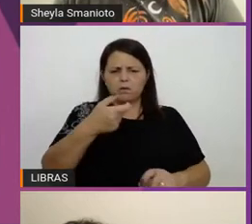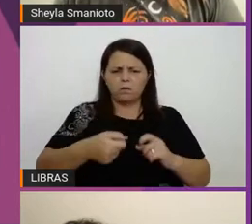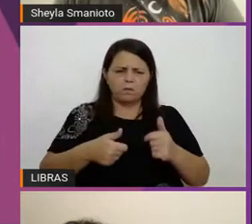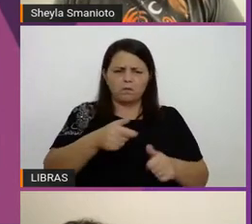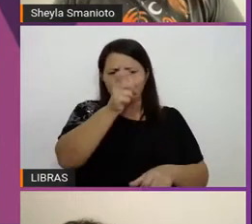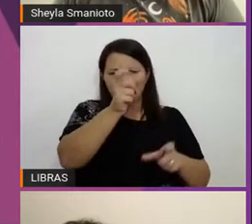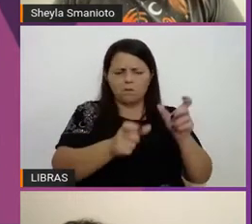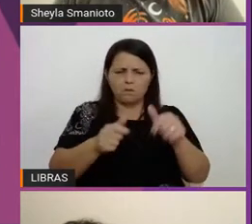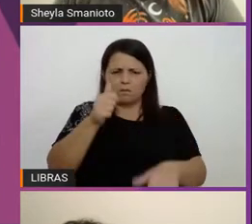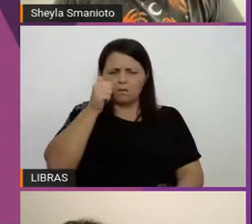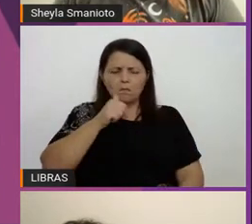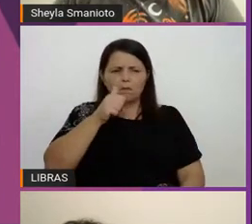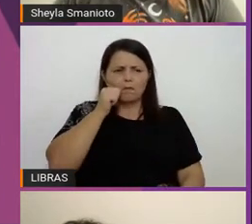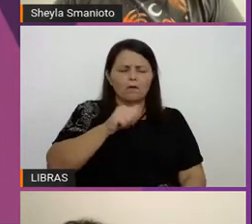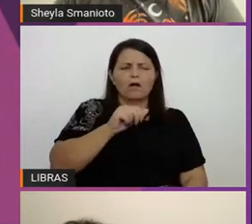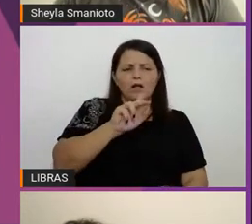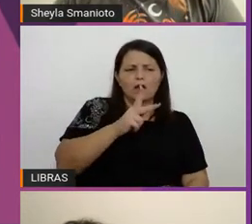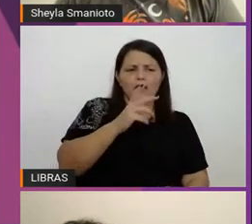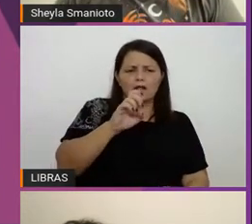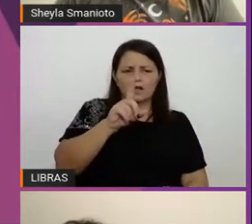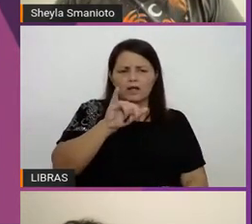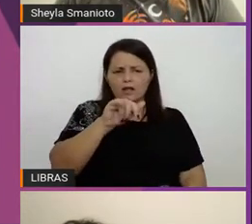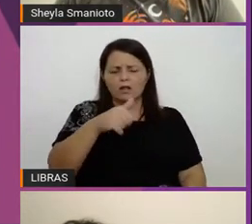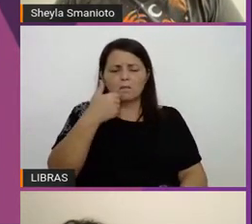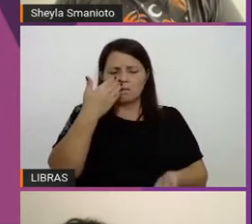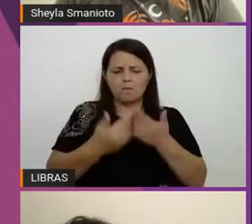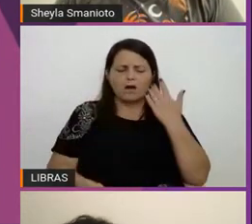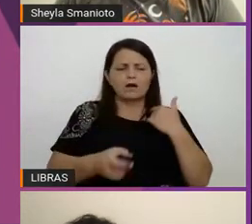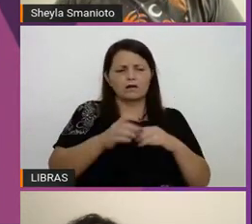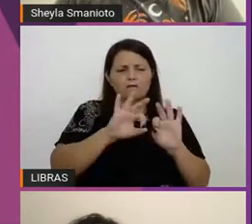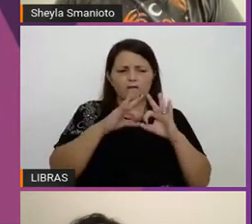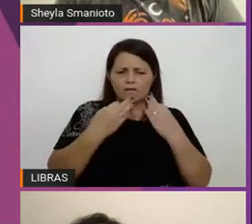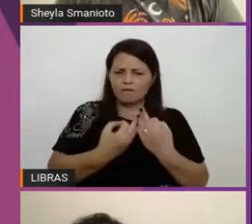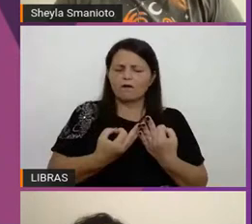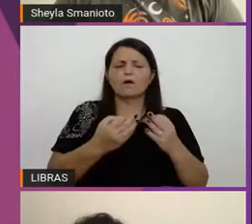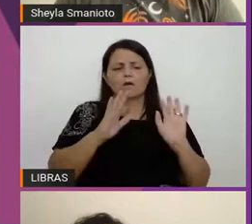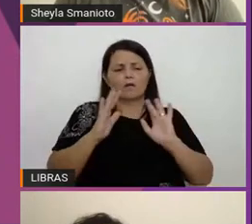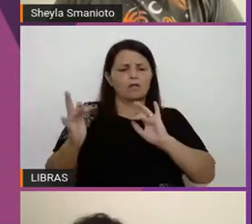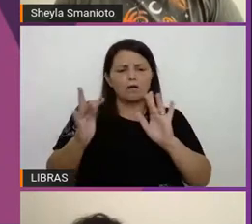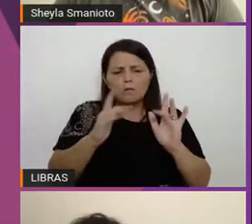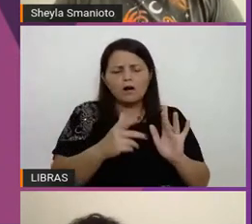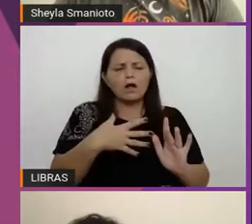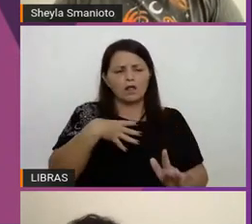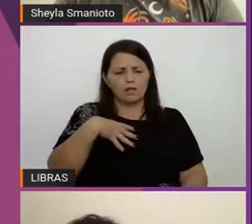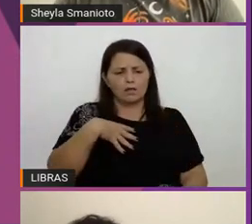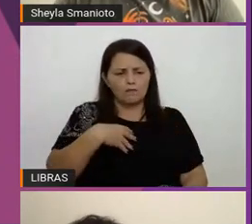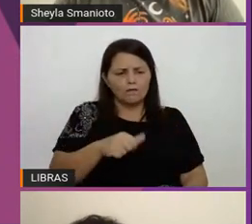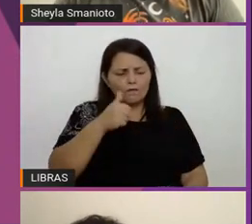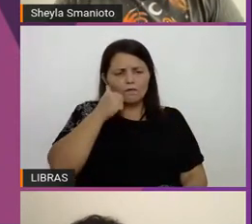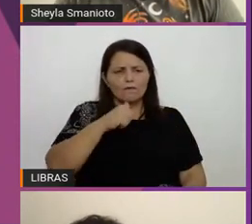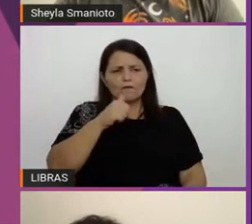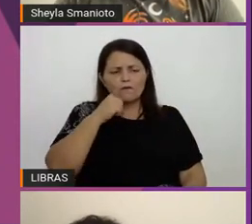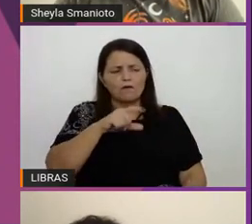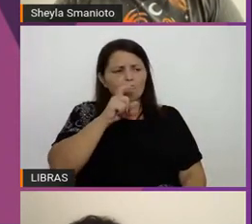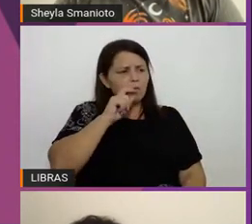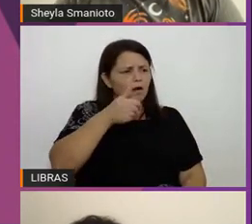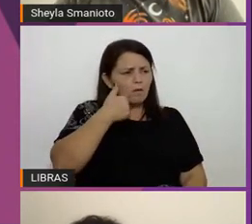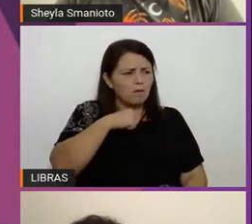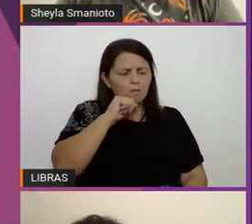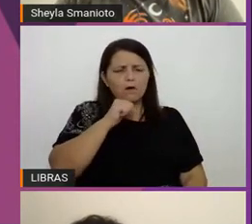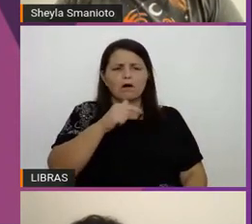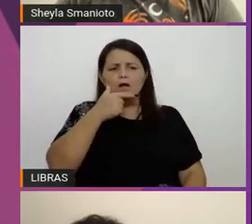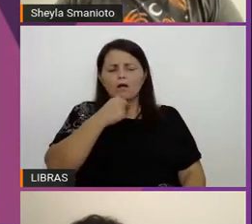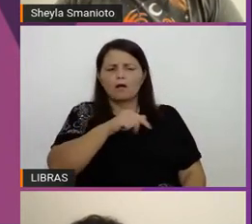é a ele jovem que perde os pais os irmãos o namorado EA filha e choque